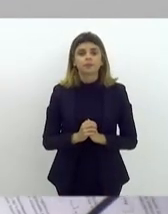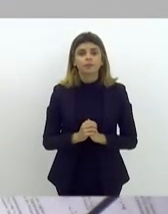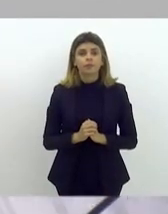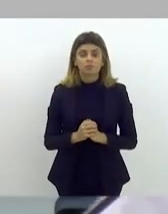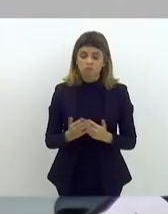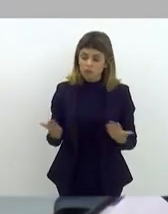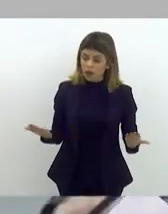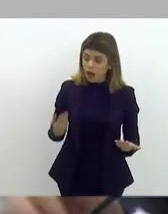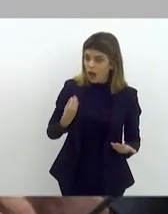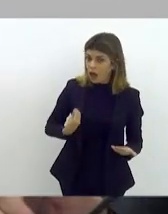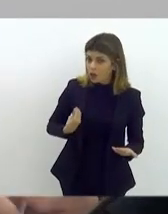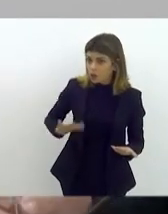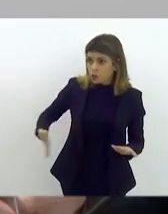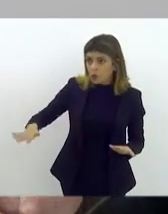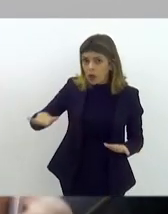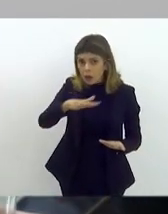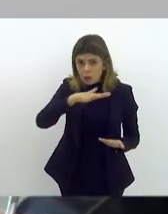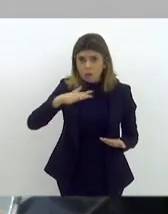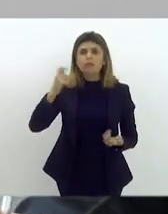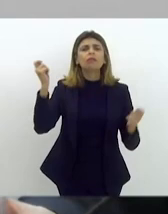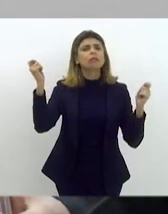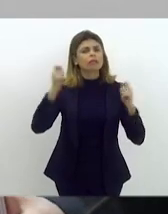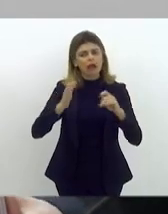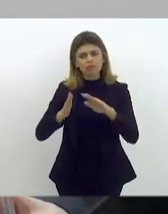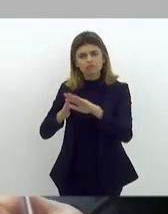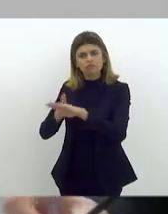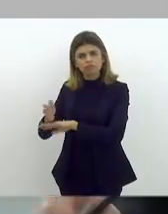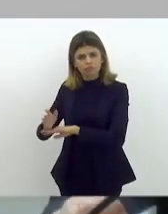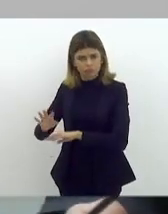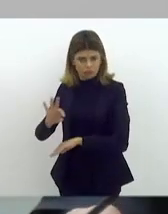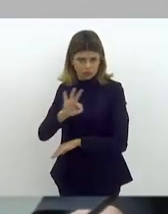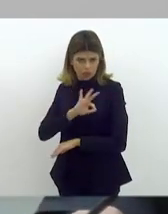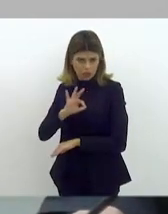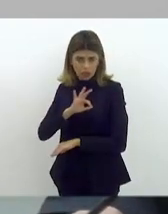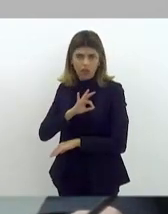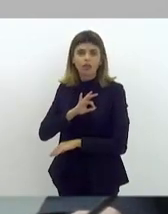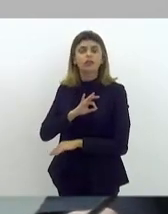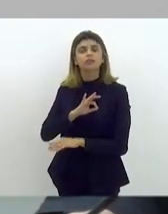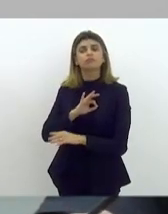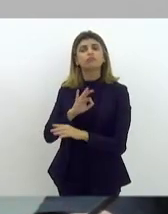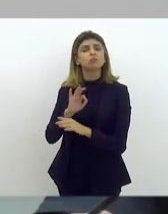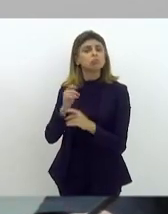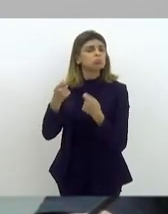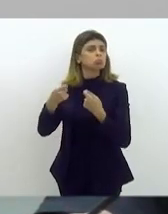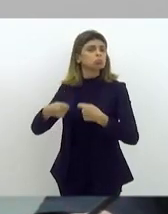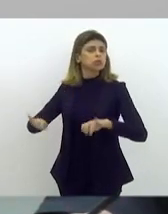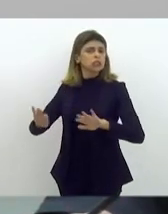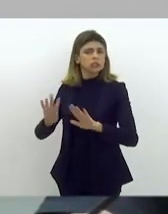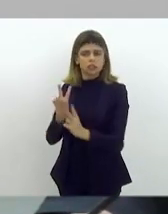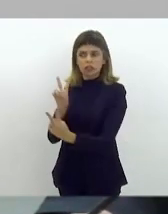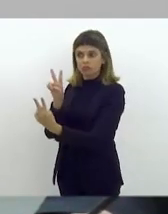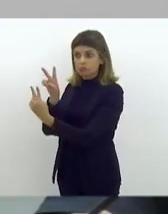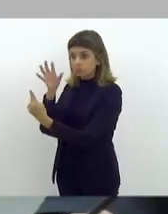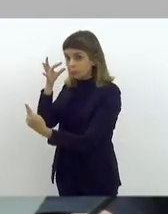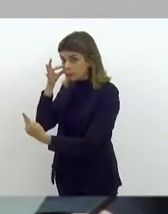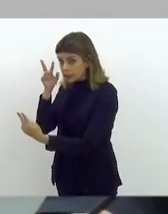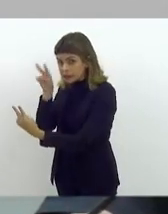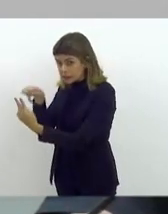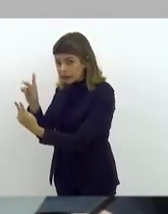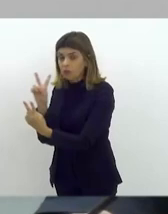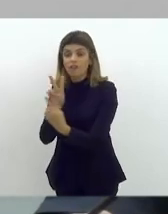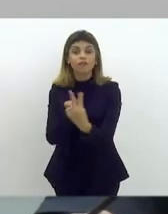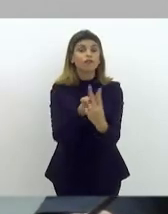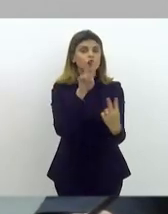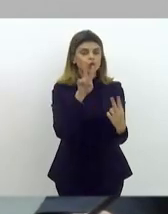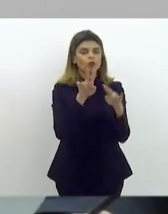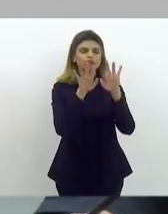a possibilidade hoje de fazer o registro da ocorrência de modo virtual mas ainda permanece mesmo